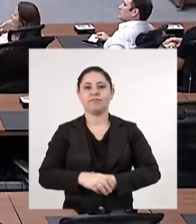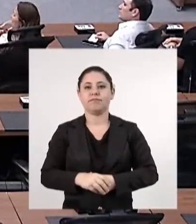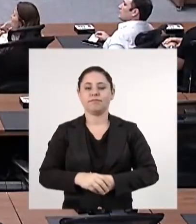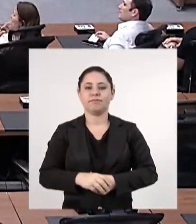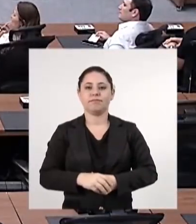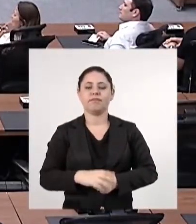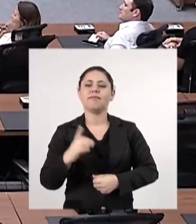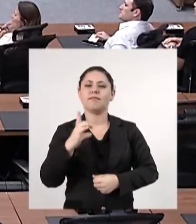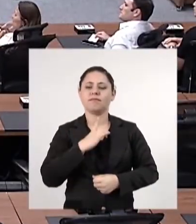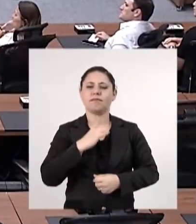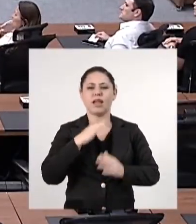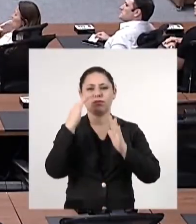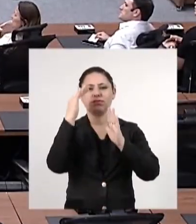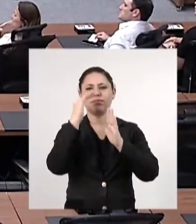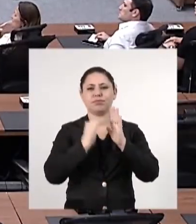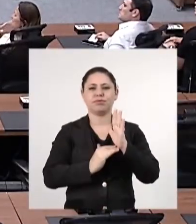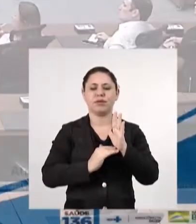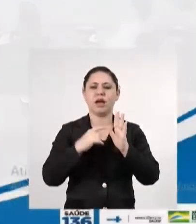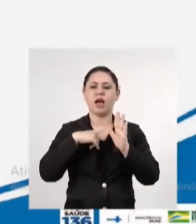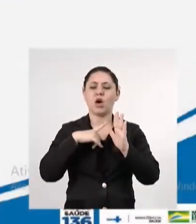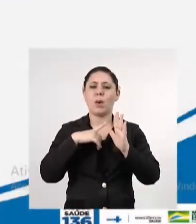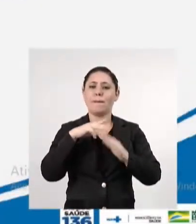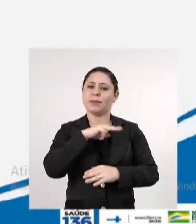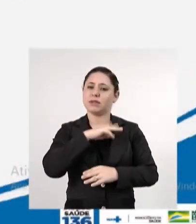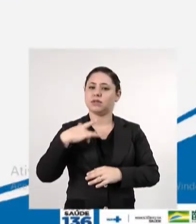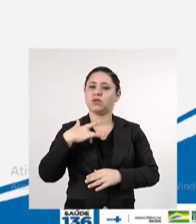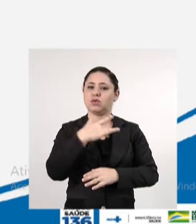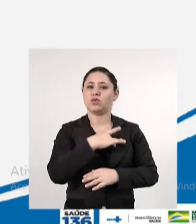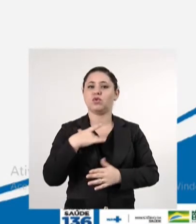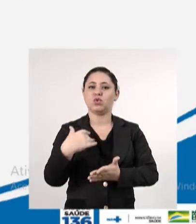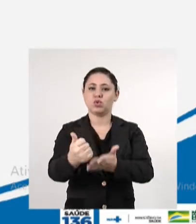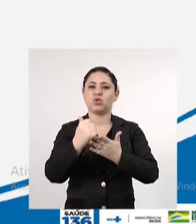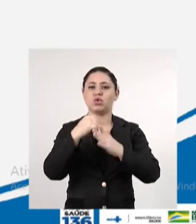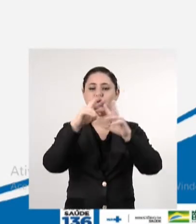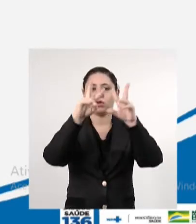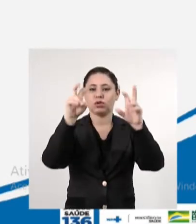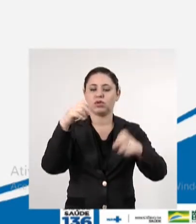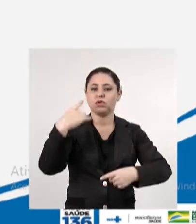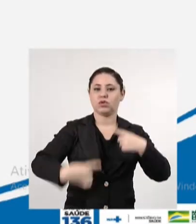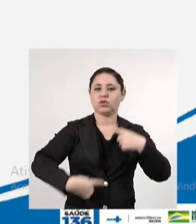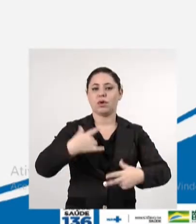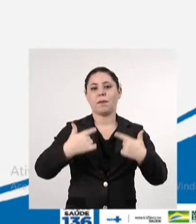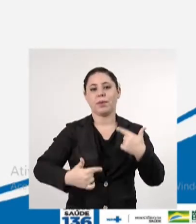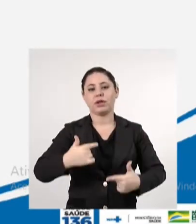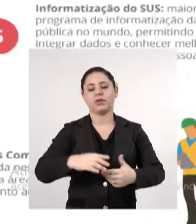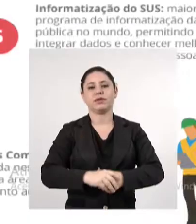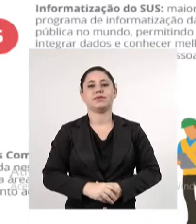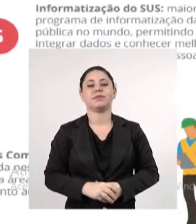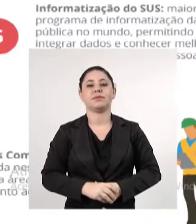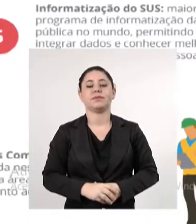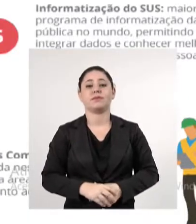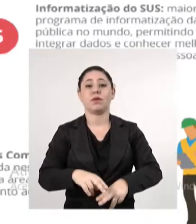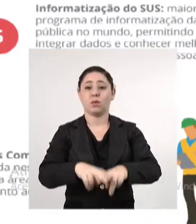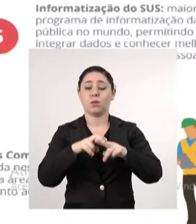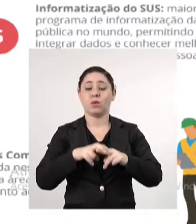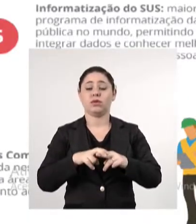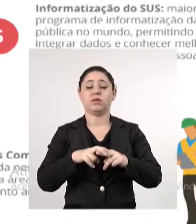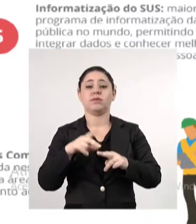Aqui tem os itens que o Ministério da Saúde trouxe para discutir toda a política, tá? Então, a gente